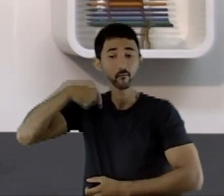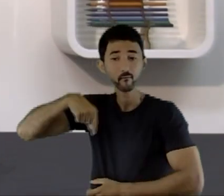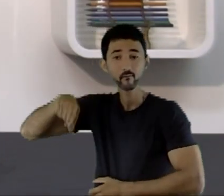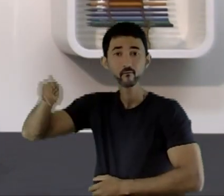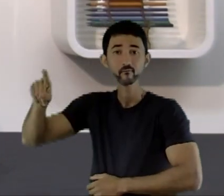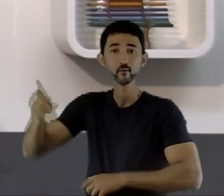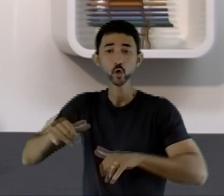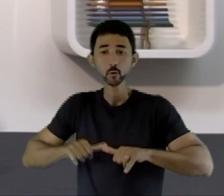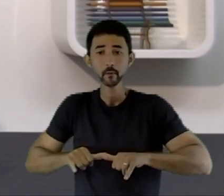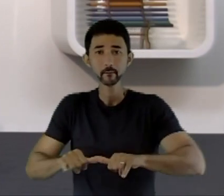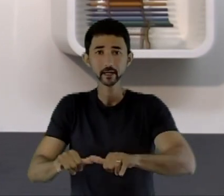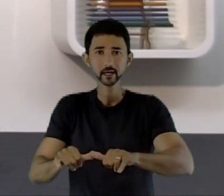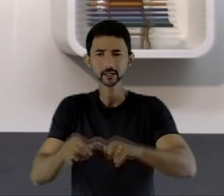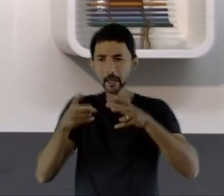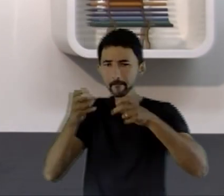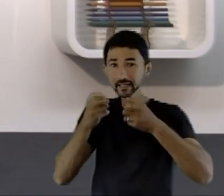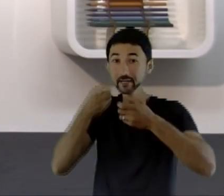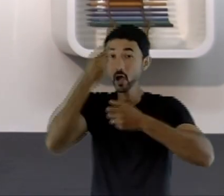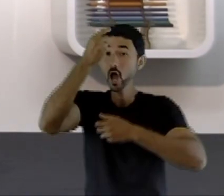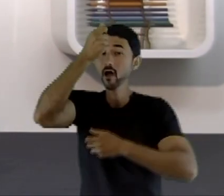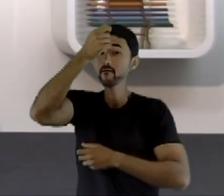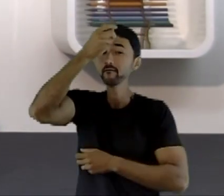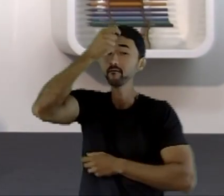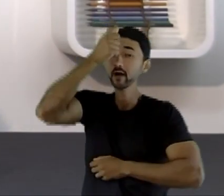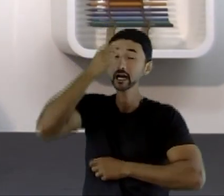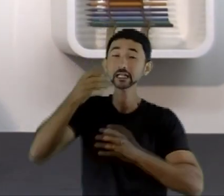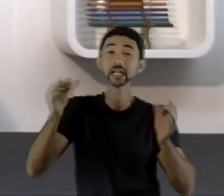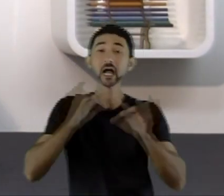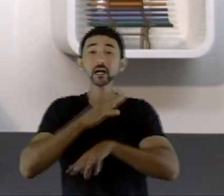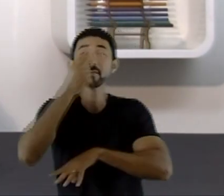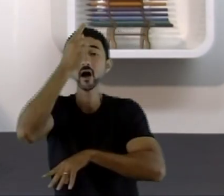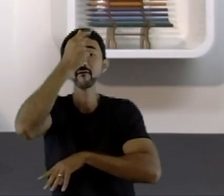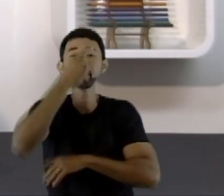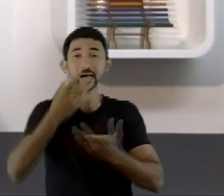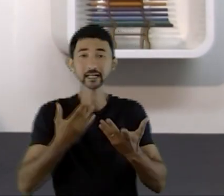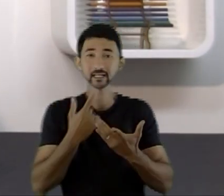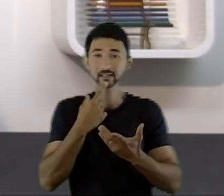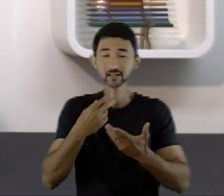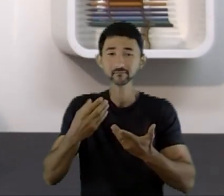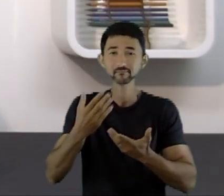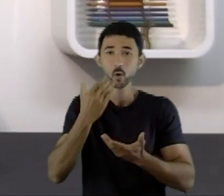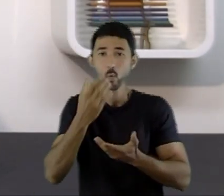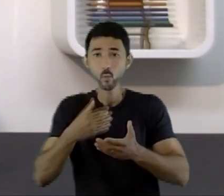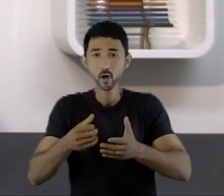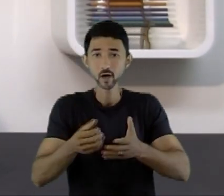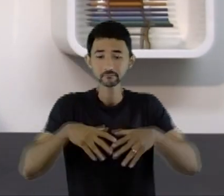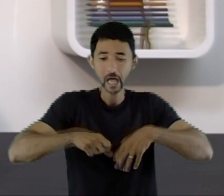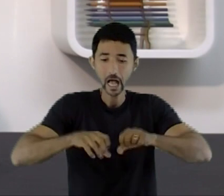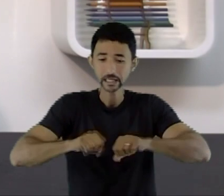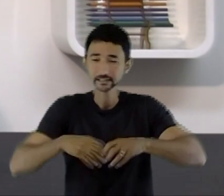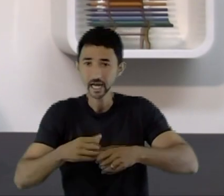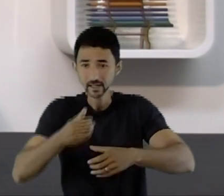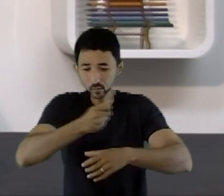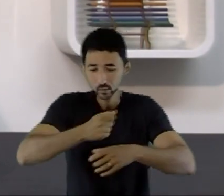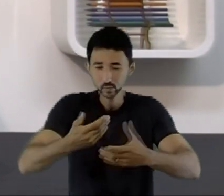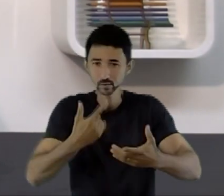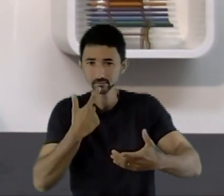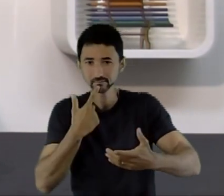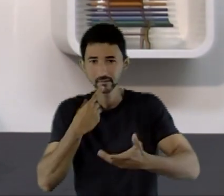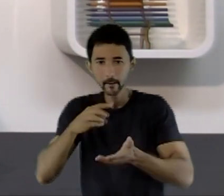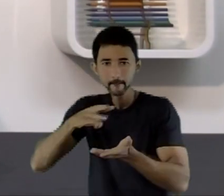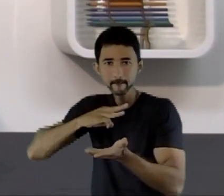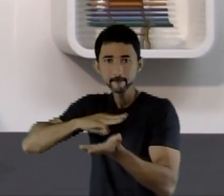você percebeu que acabou a farinha que você ia comer, ia usar para comer seu açaí depois. Aí você manda